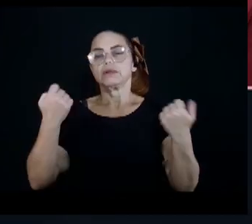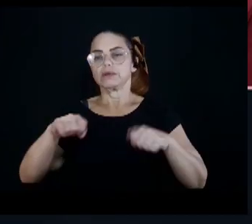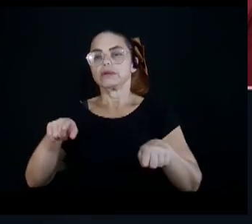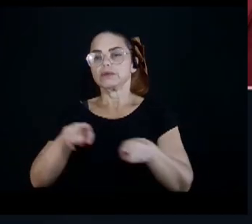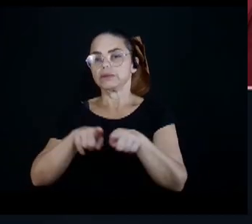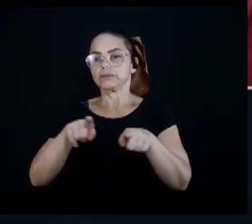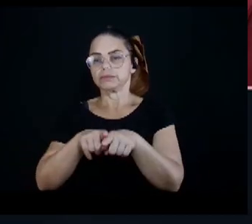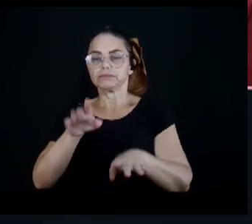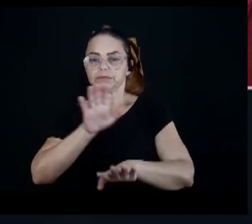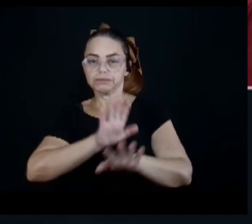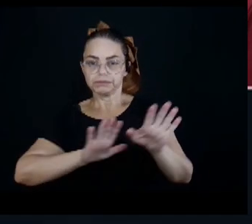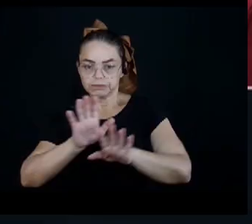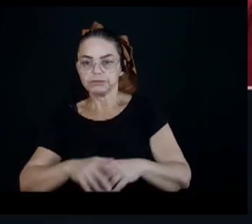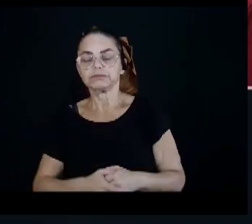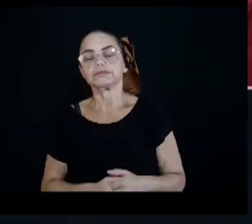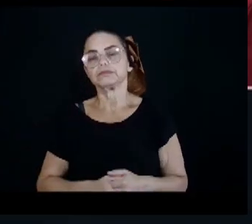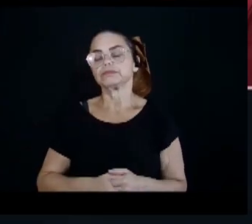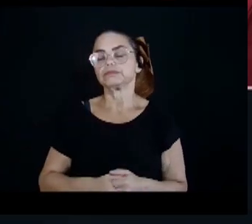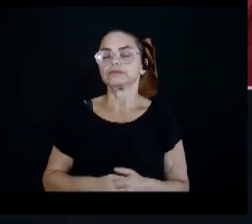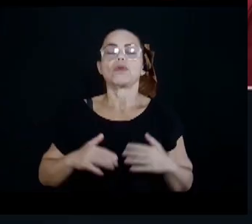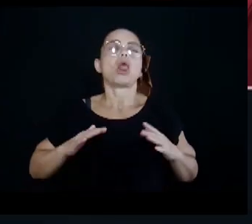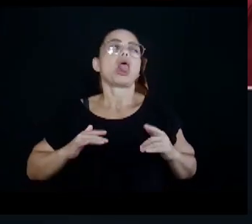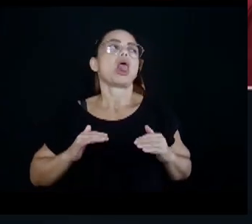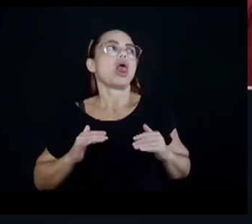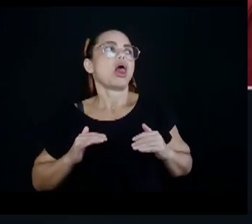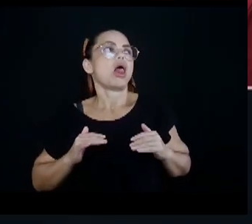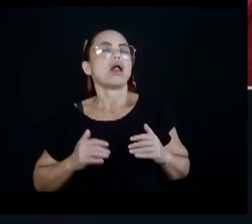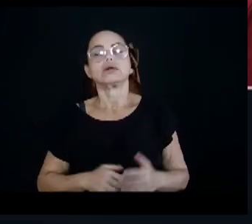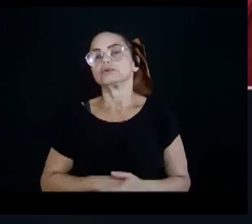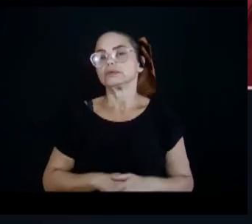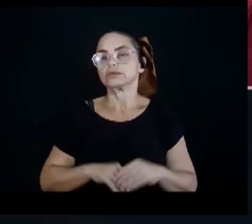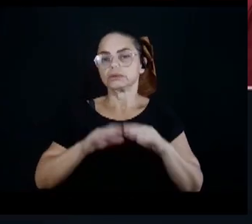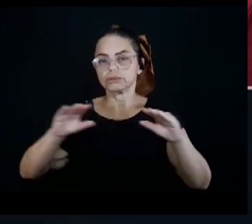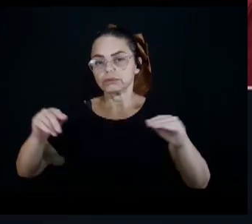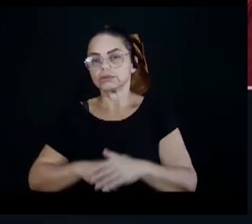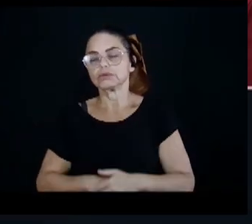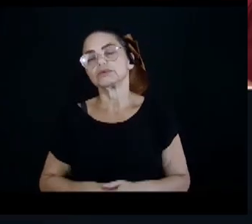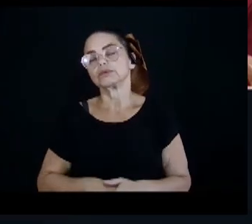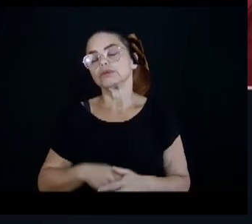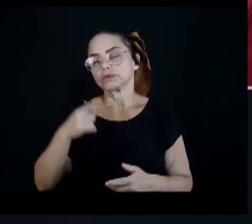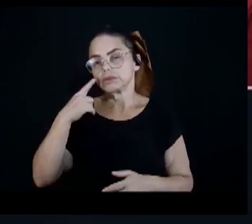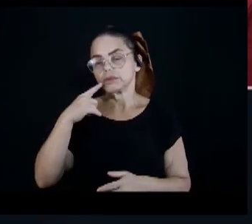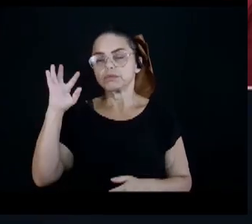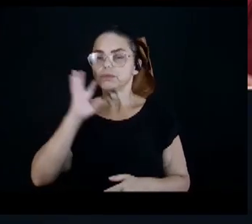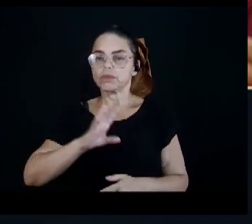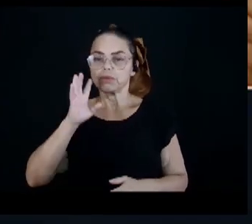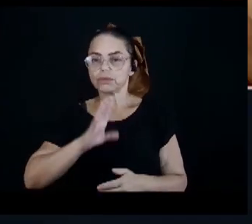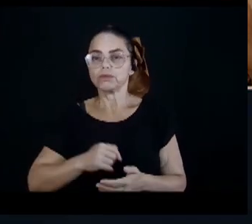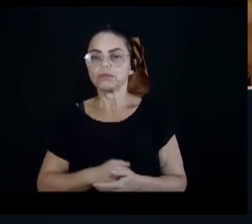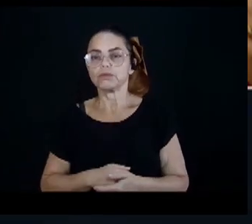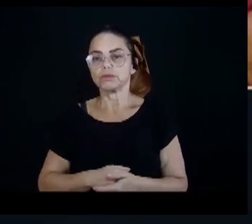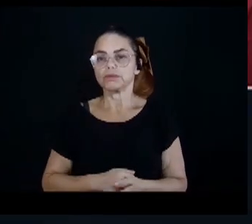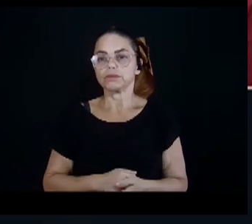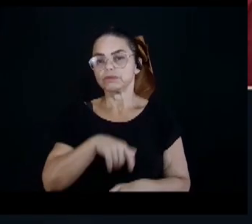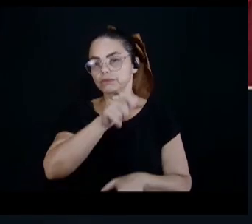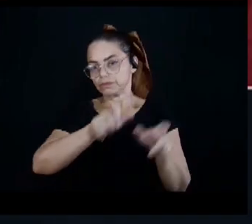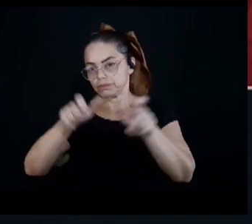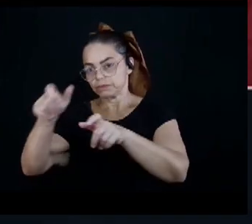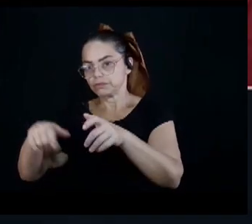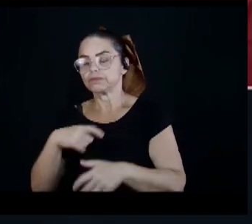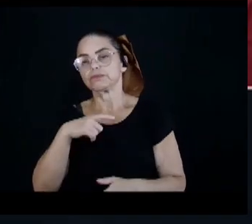da zona de conforto, né? Aldo trouxe algo bem interessante aqui, que as pessoas elas tendem a fazer